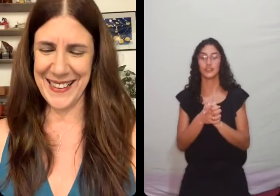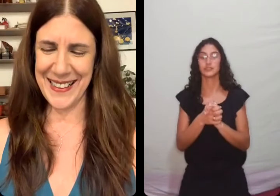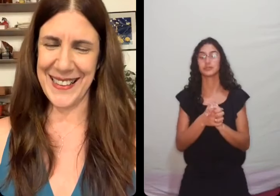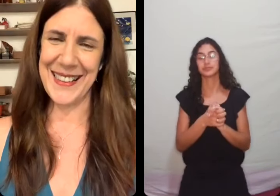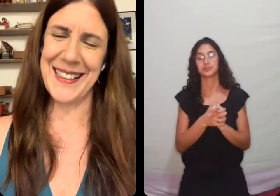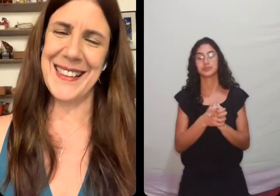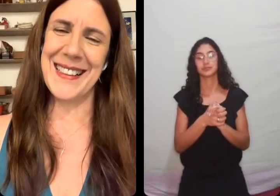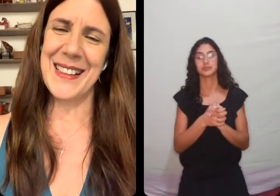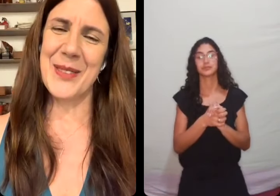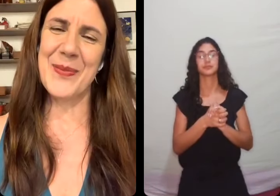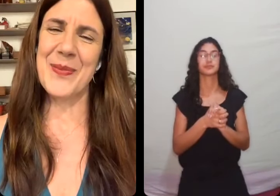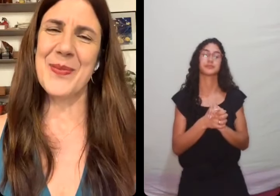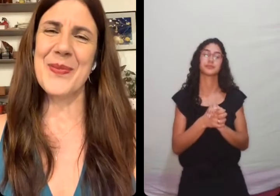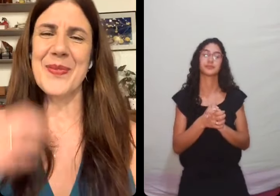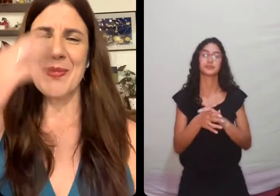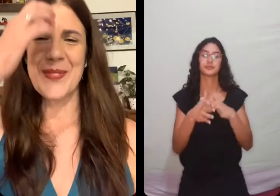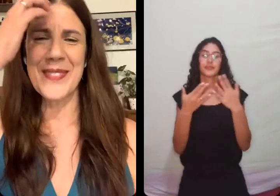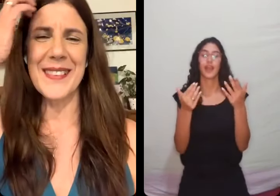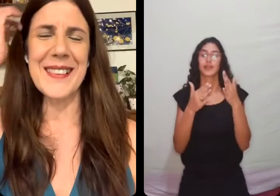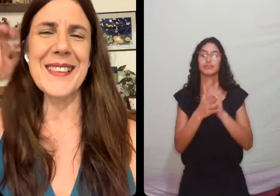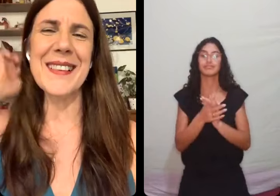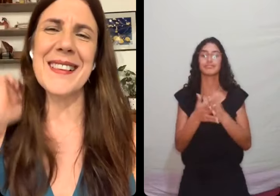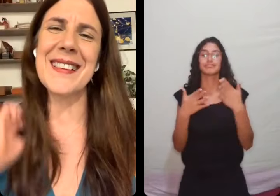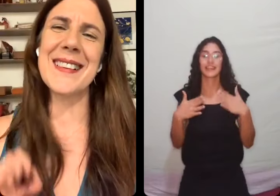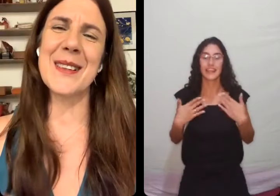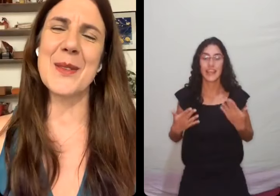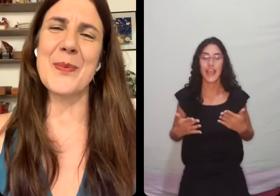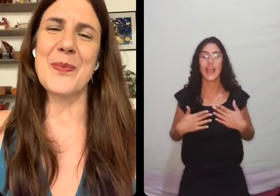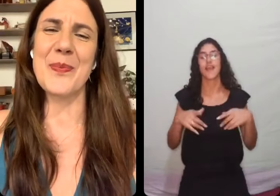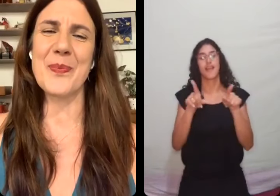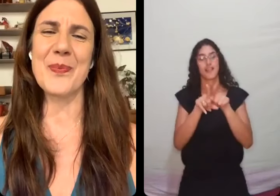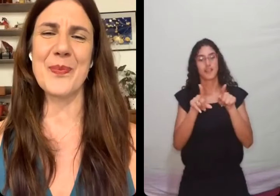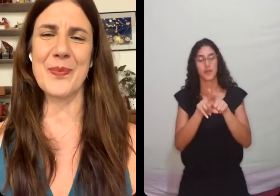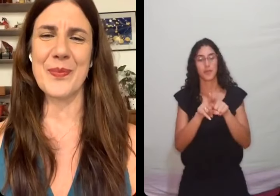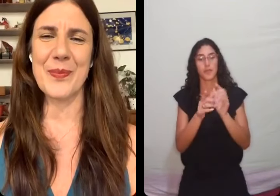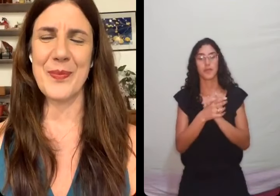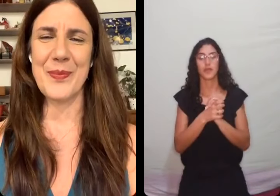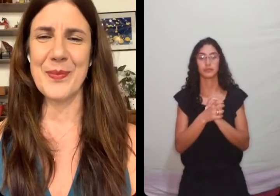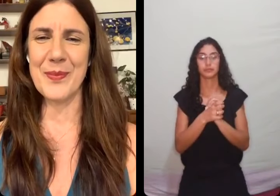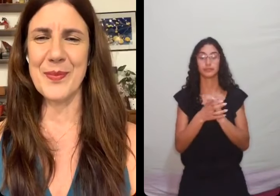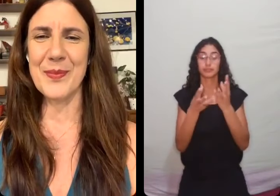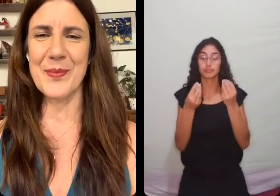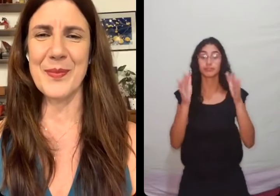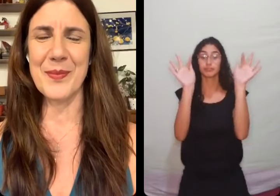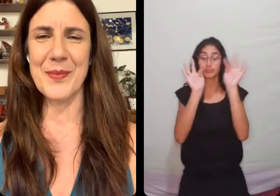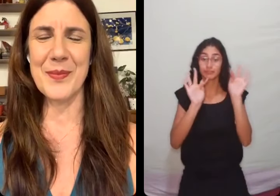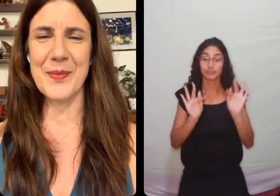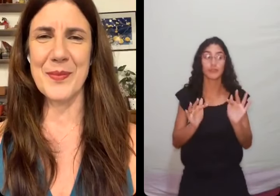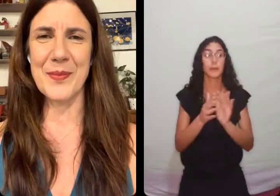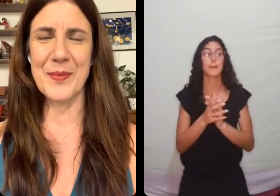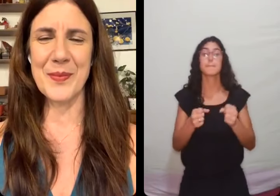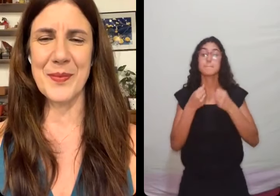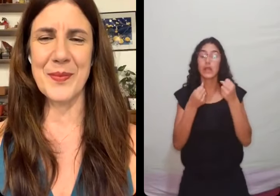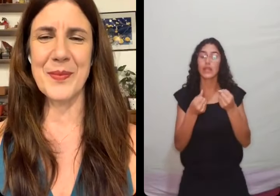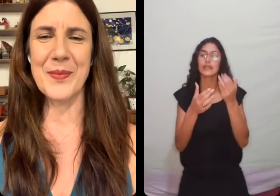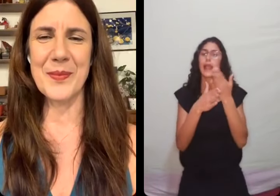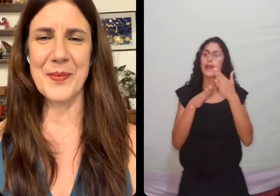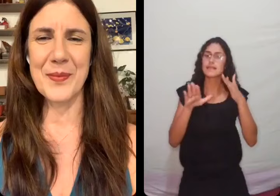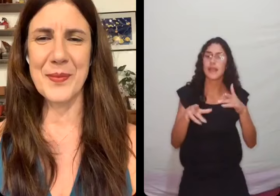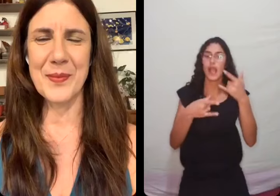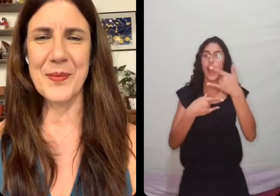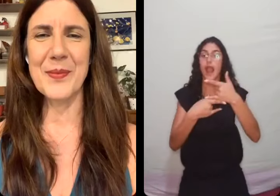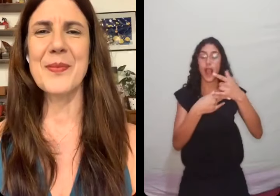Ai, Jussara, alegria toda minha. Estou muito feliz de poder encerrar as lives do Mood